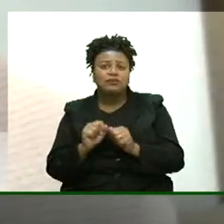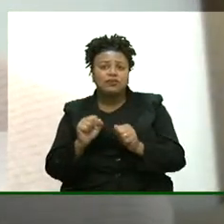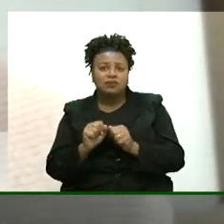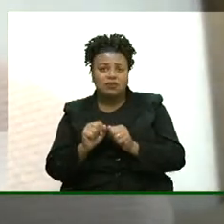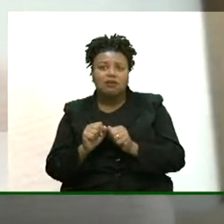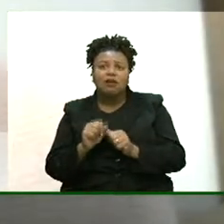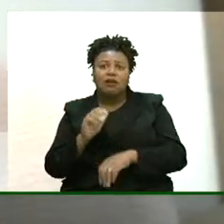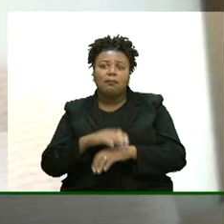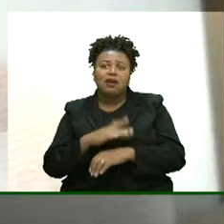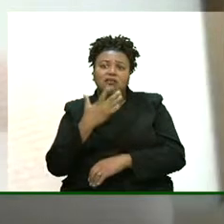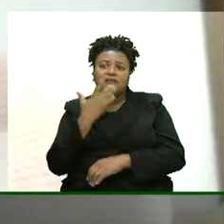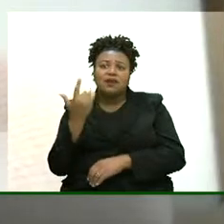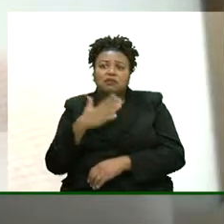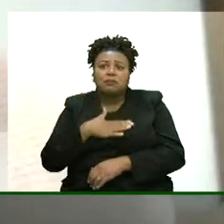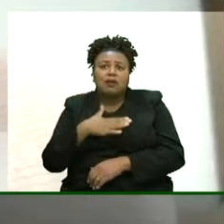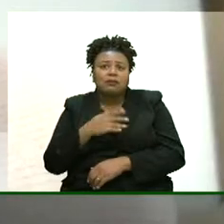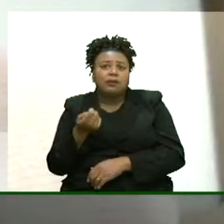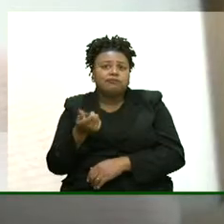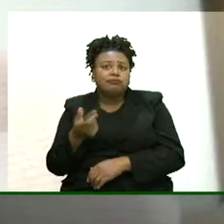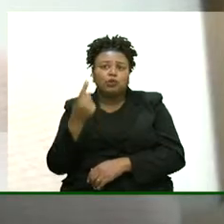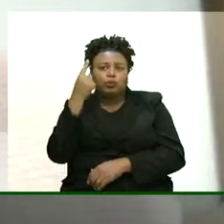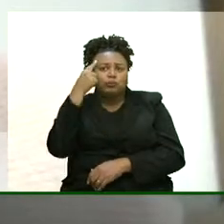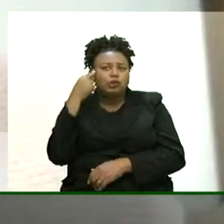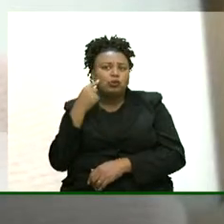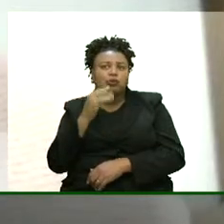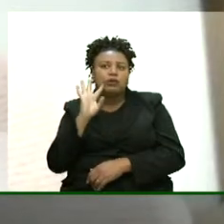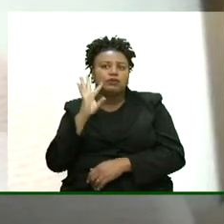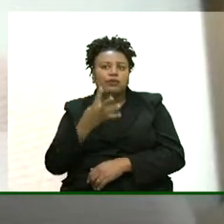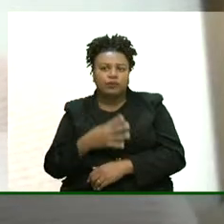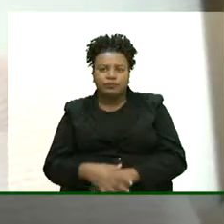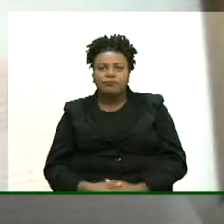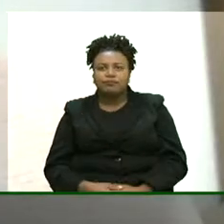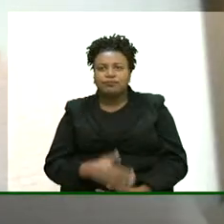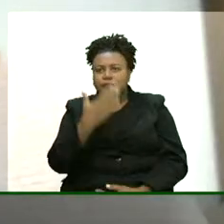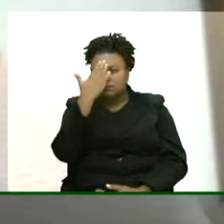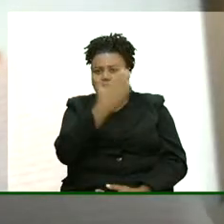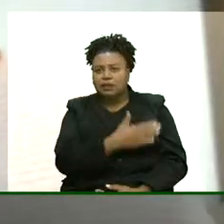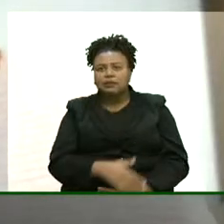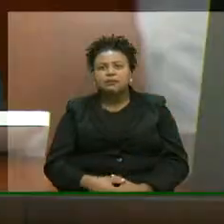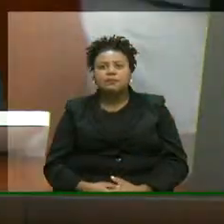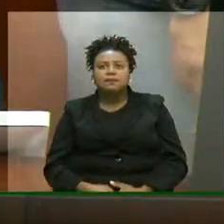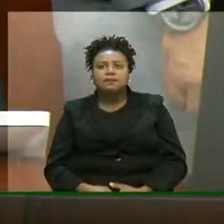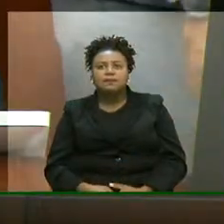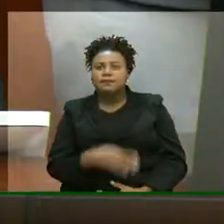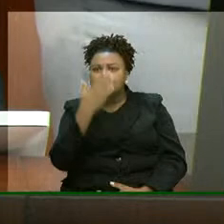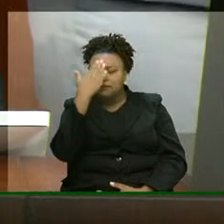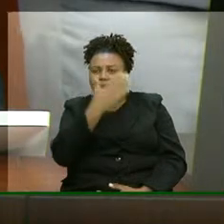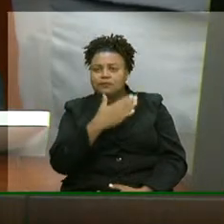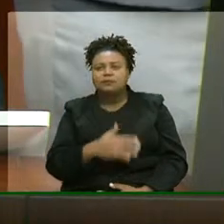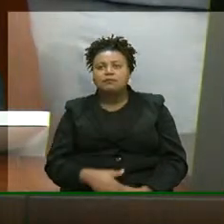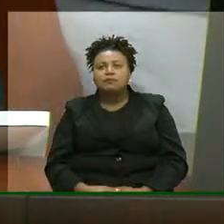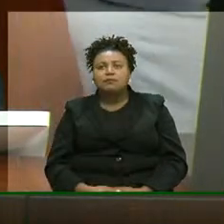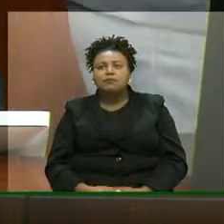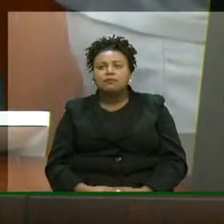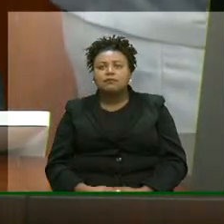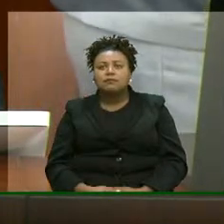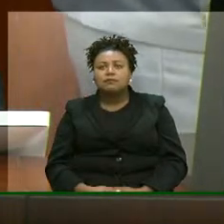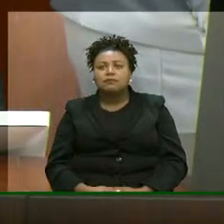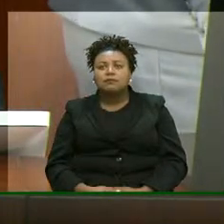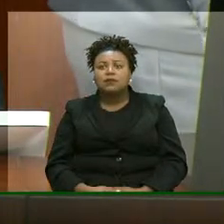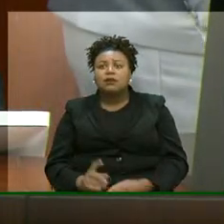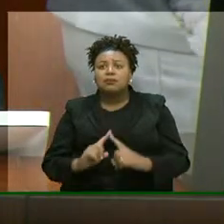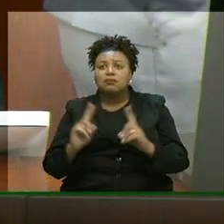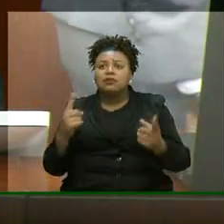certa forma facilita, né? Para mim foi questão de um minuto, foi resolvido. Certo. Tá? Muito obrigada. Obrigado, deputado. Não, mas por que não faz de